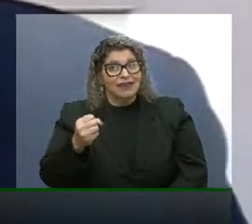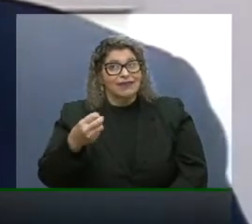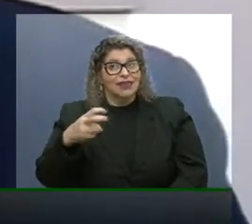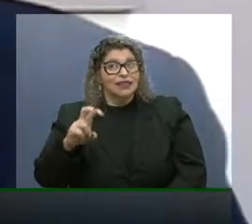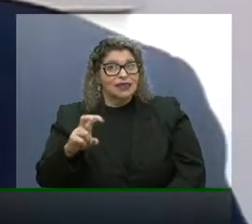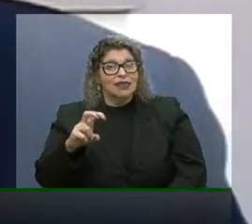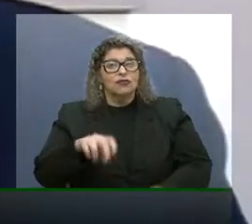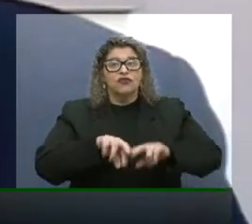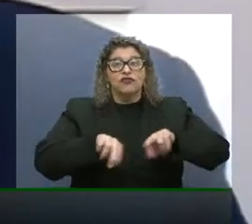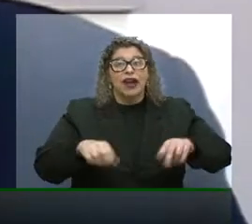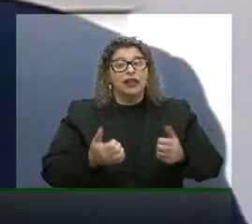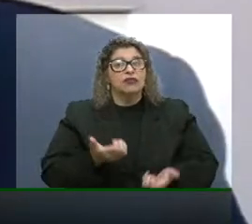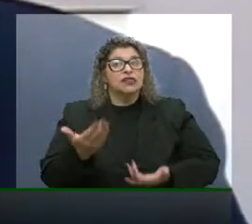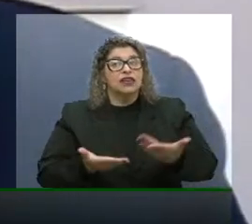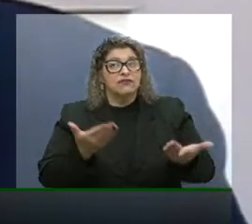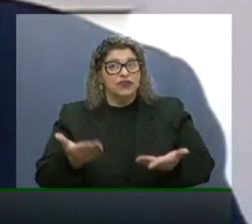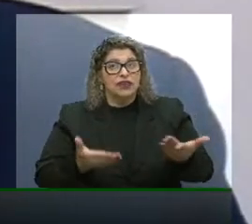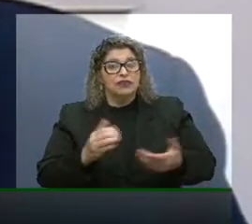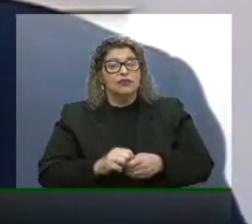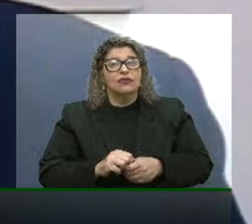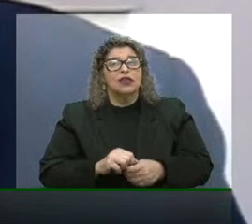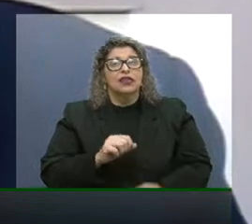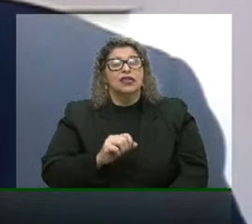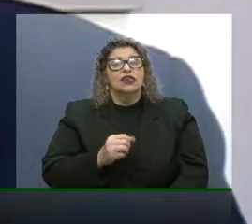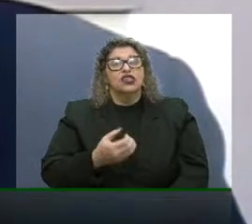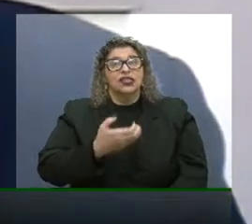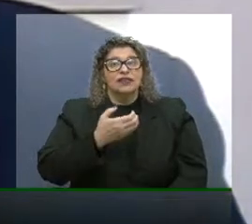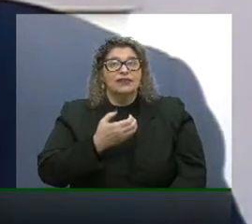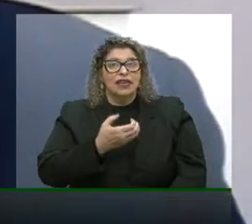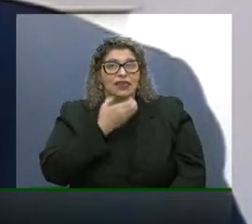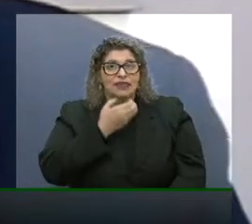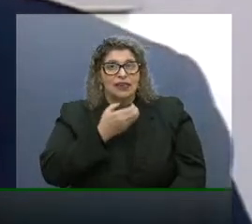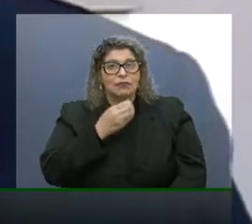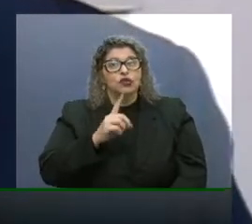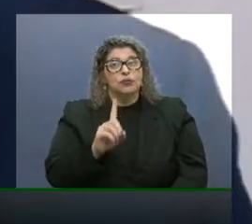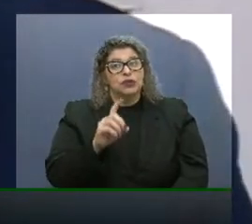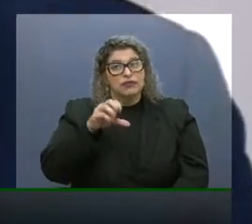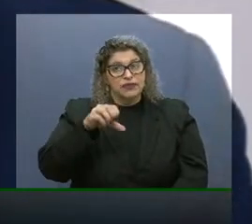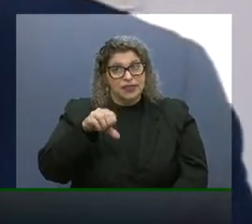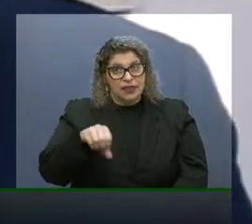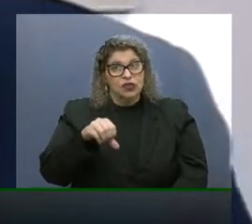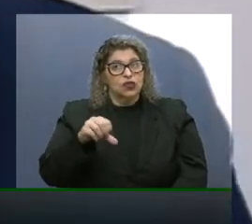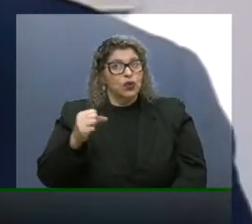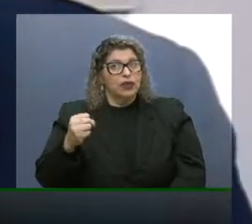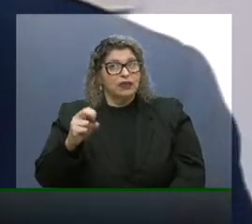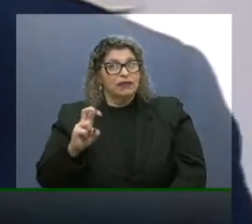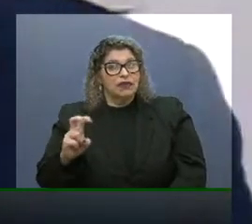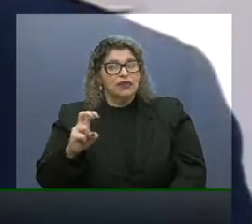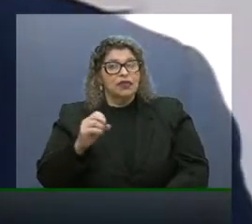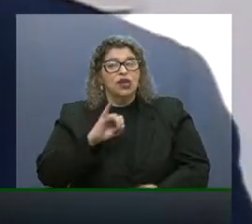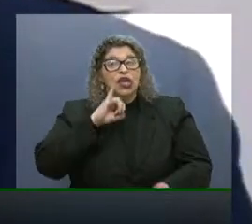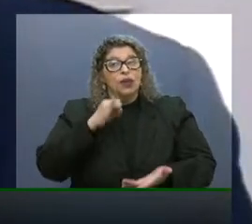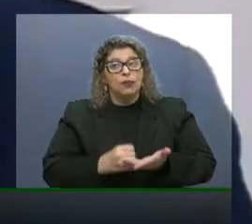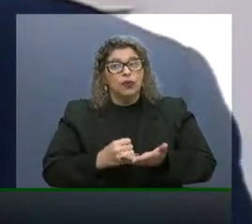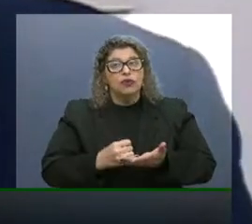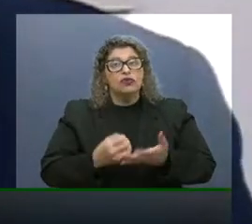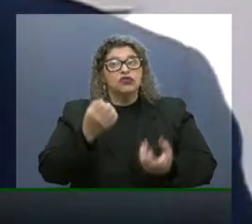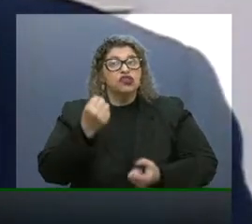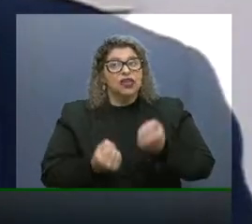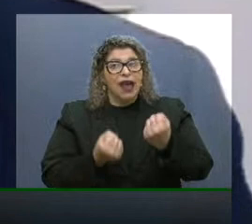serviço diverso, a Lei 8.115, de 30 de dezembro de 1985, institui imposto sobre a propriedade de